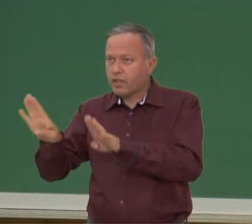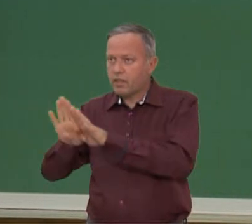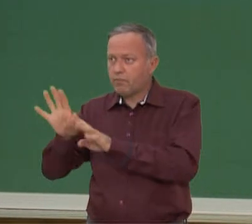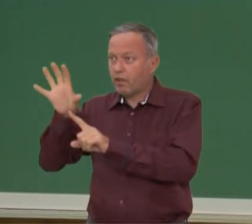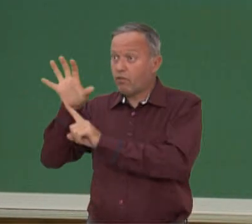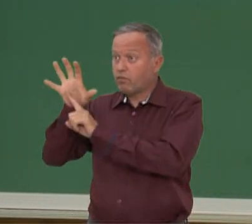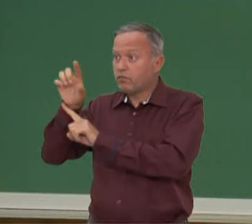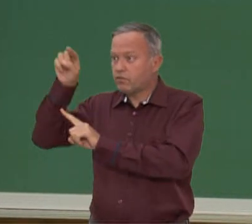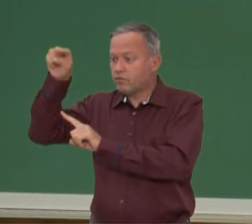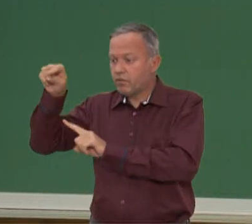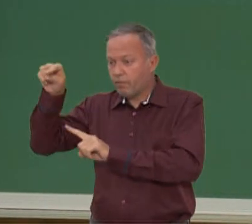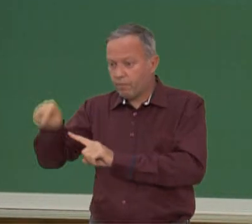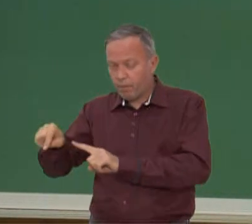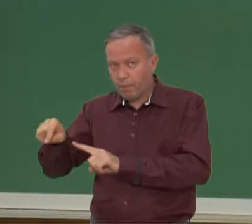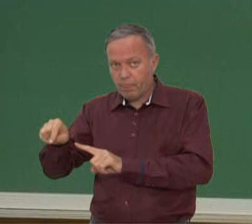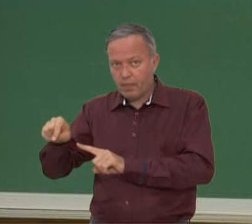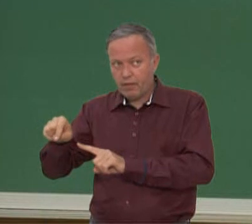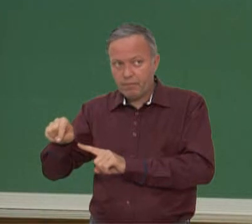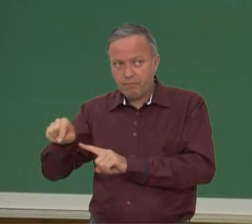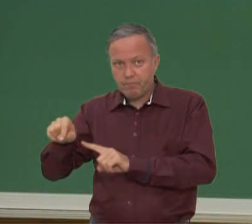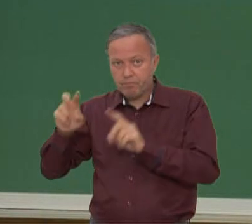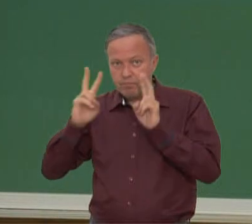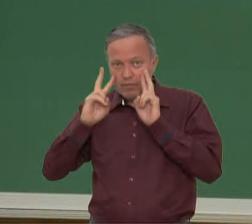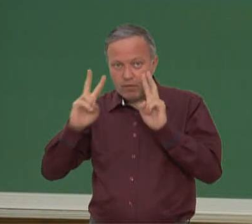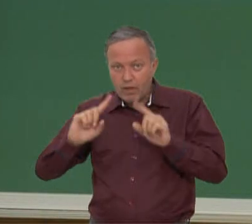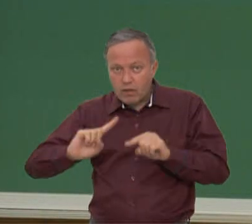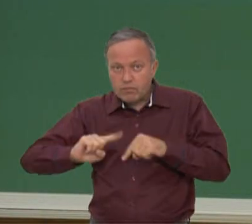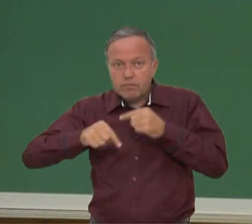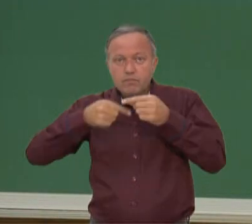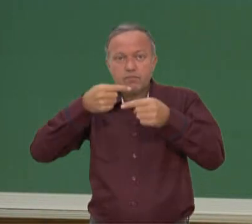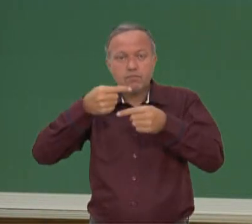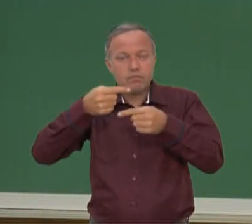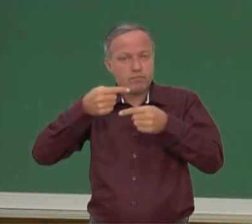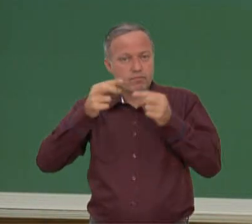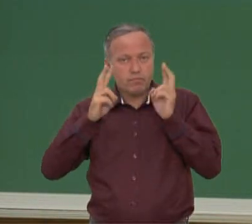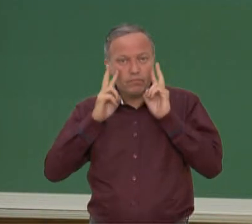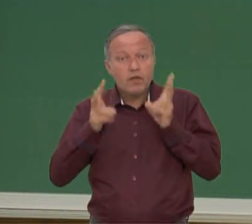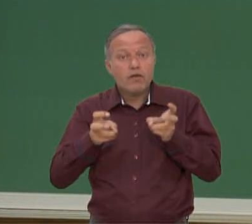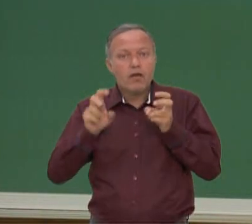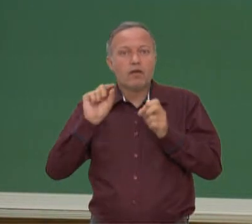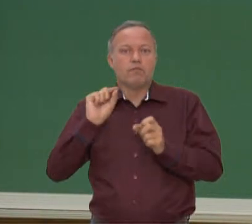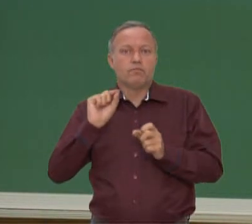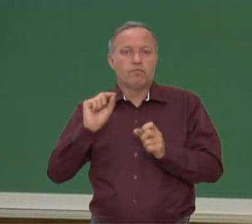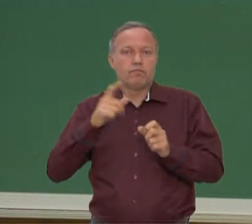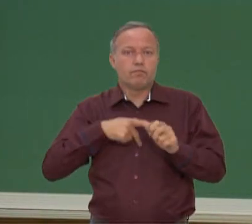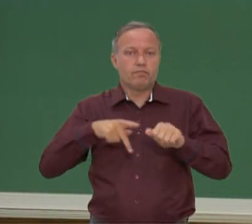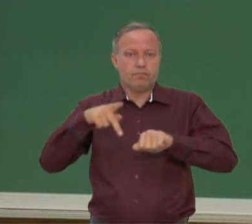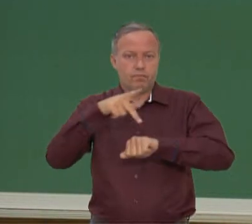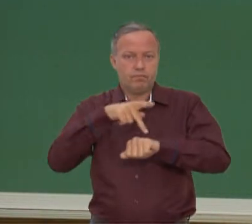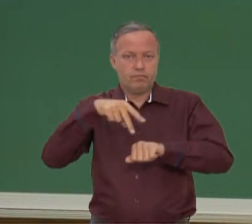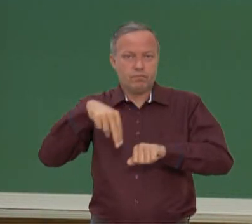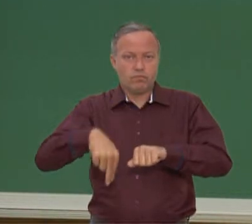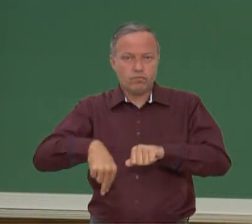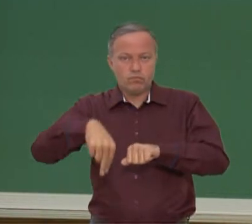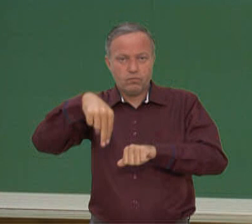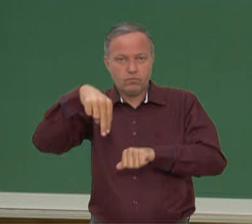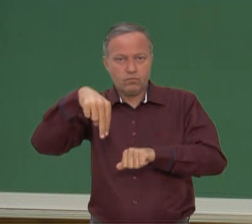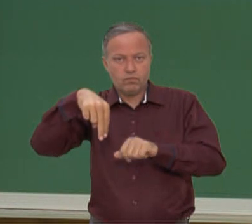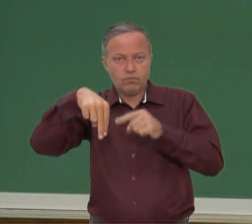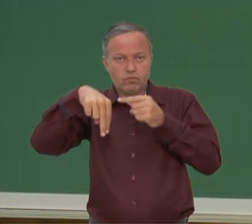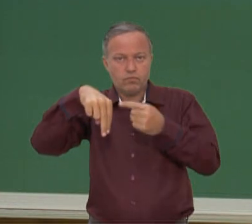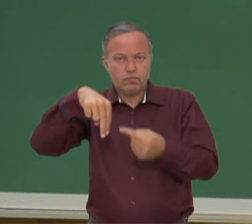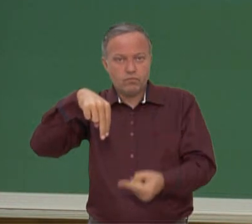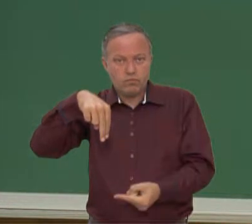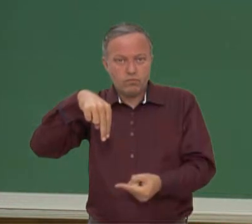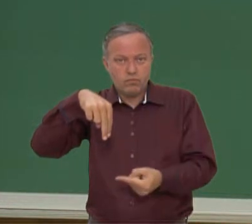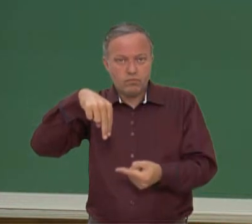em norte e sul, de acordo com o desenvolvimento econômico. Então, os países que estão ao norte seriam os países